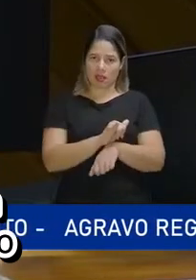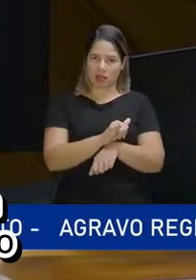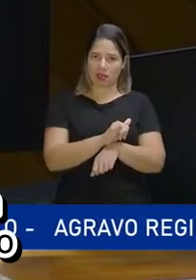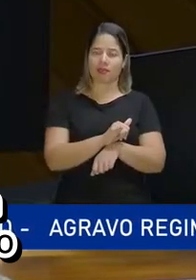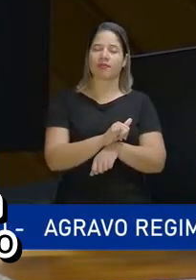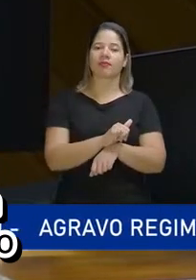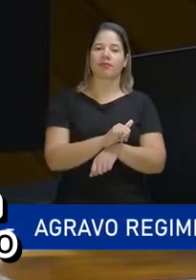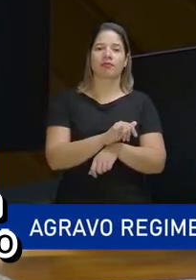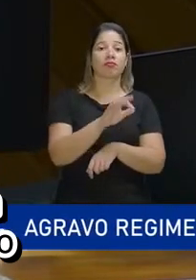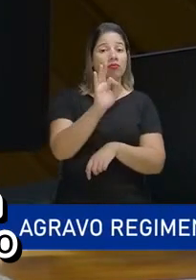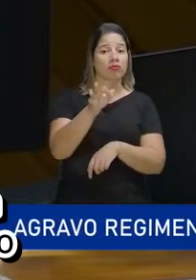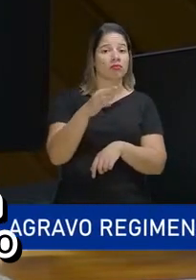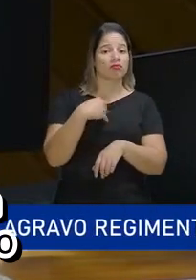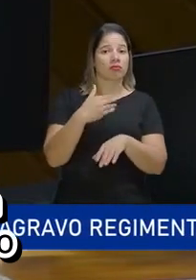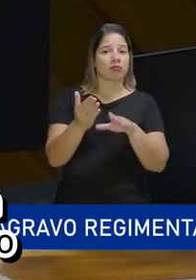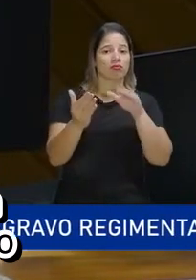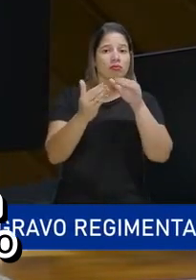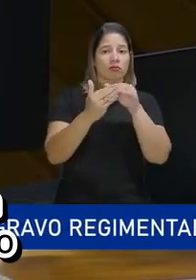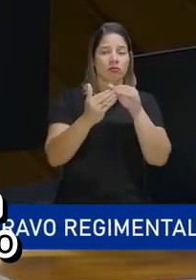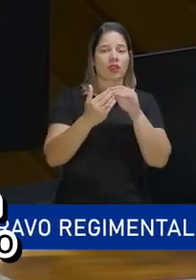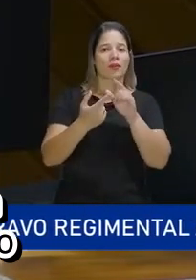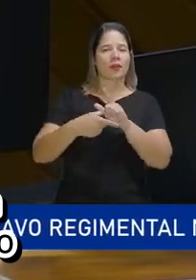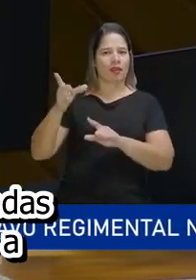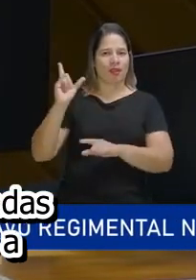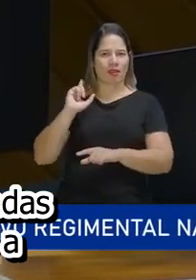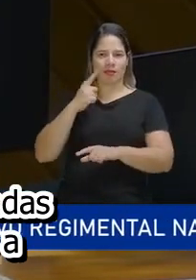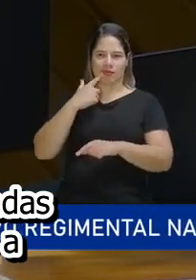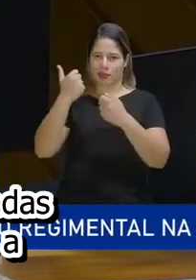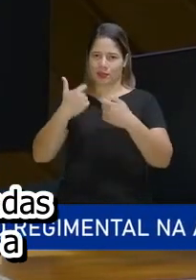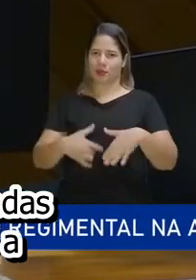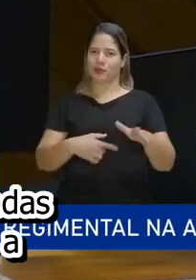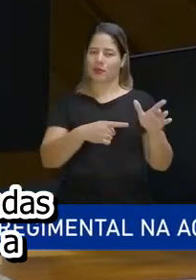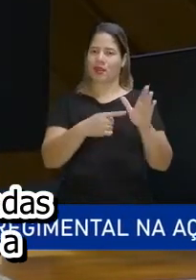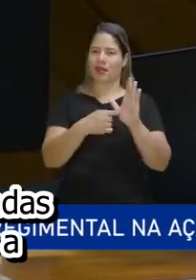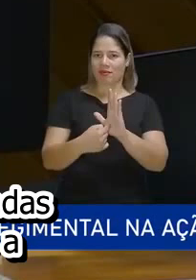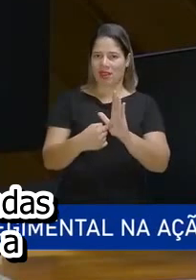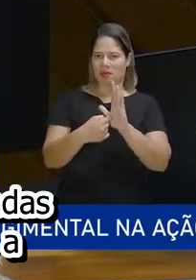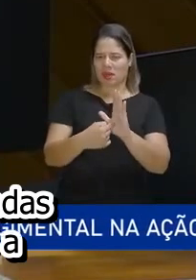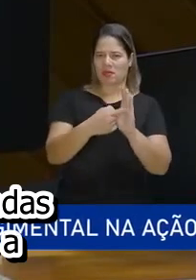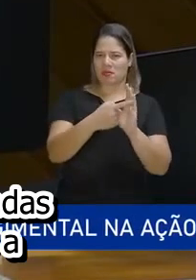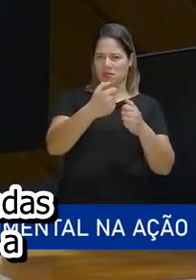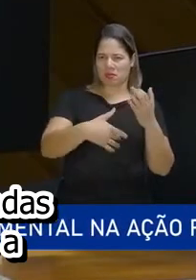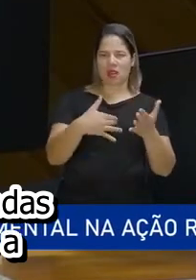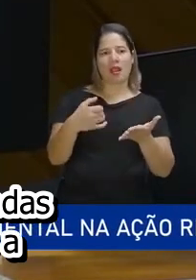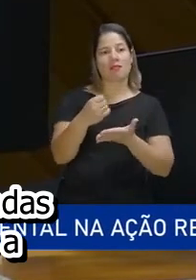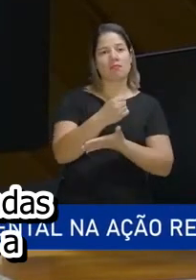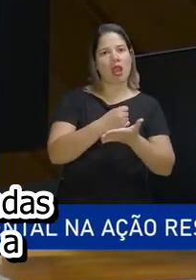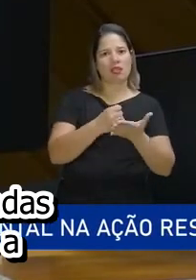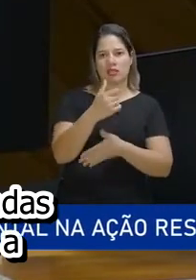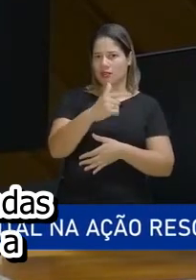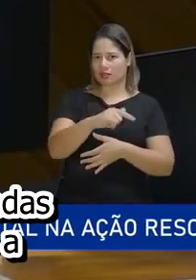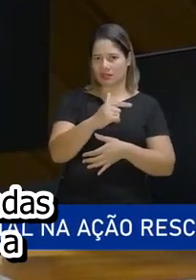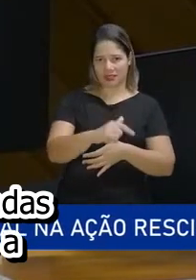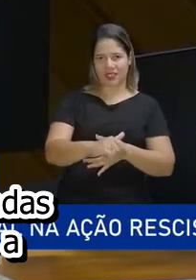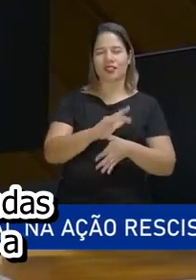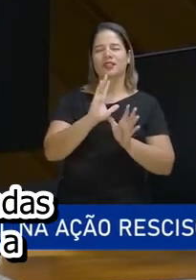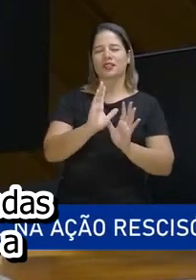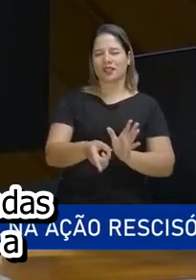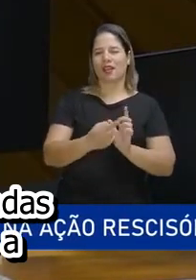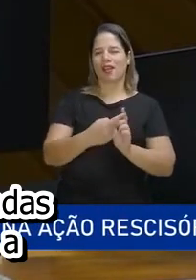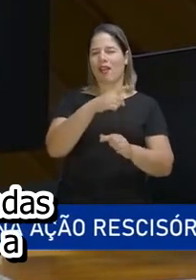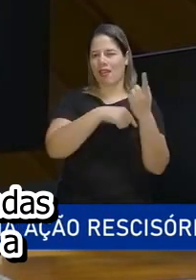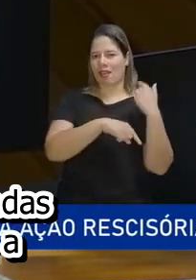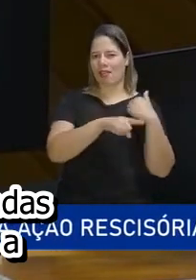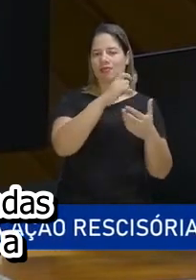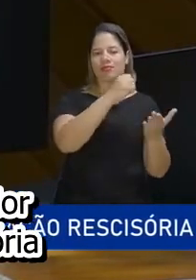pertinente, na medida que, conforme anteriormente exposto, o agravante ele já propôs recursos infundados e demandas idênticas a esta, com